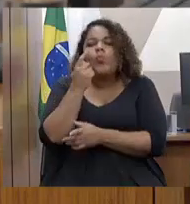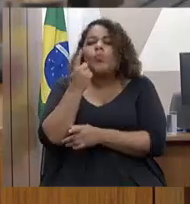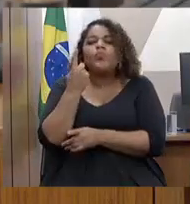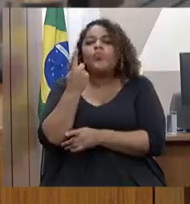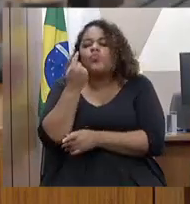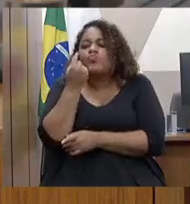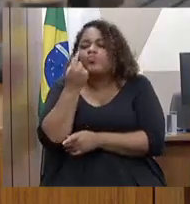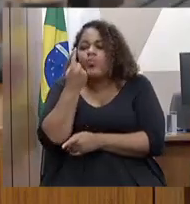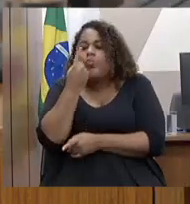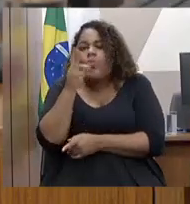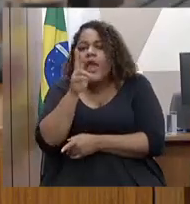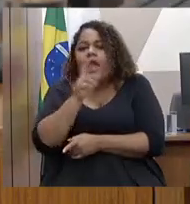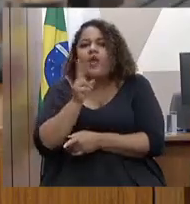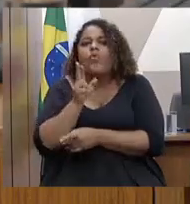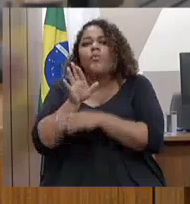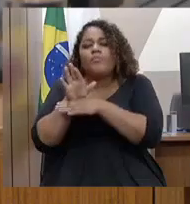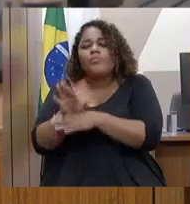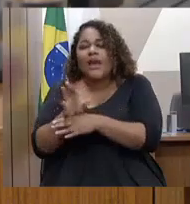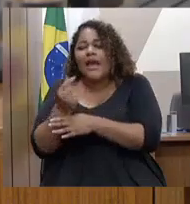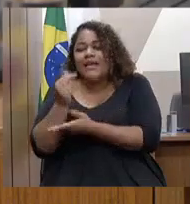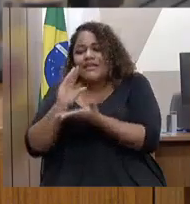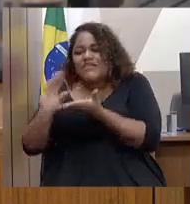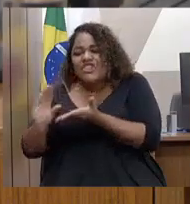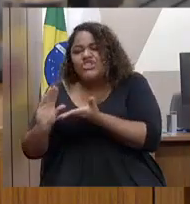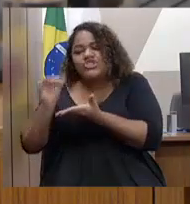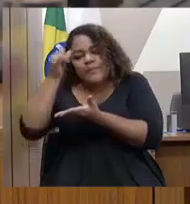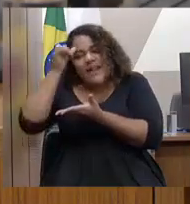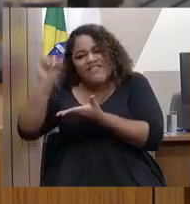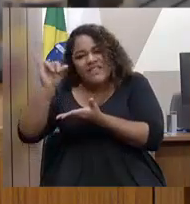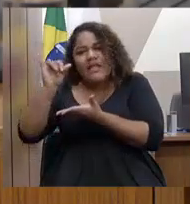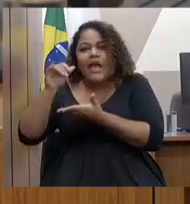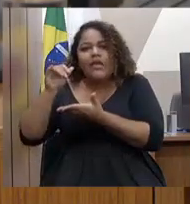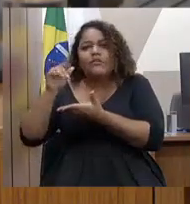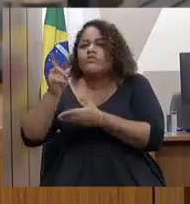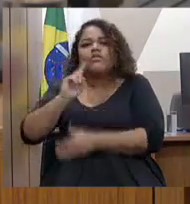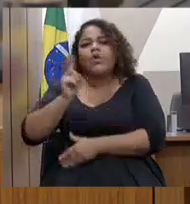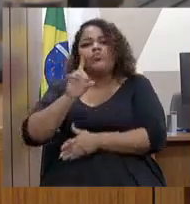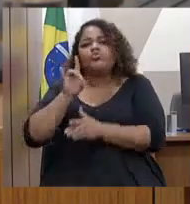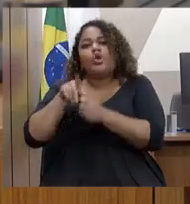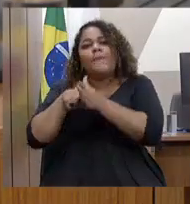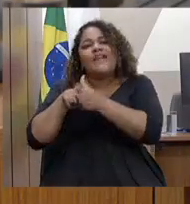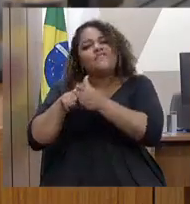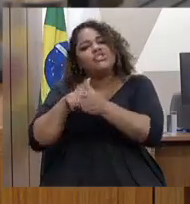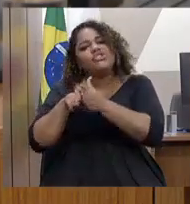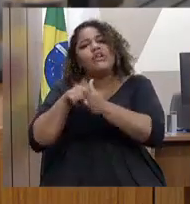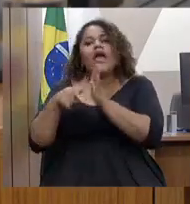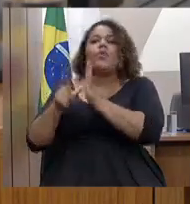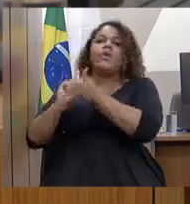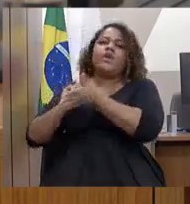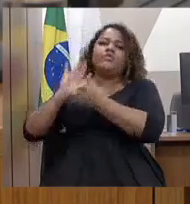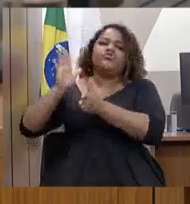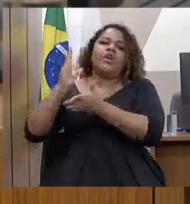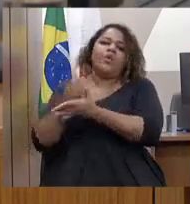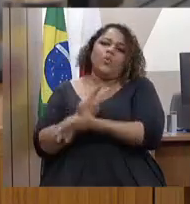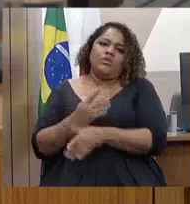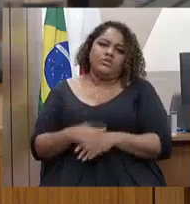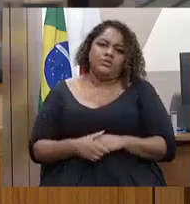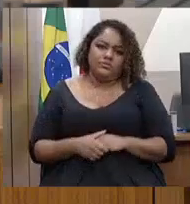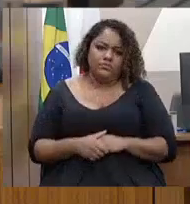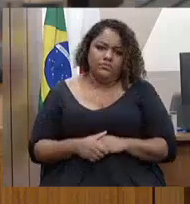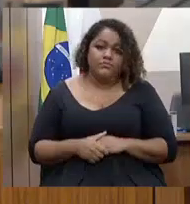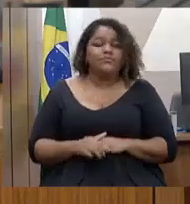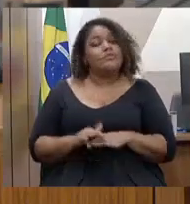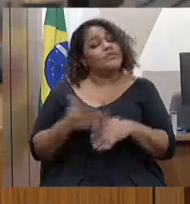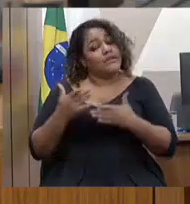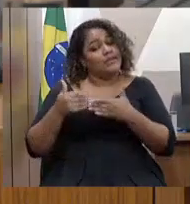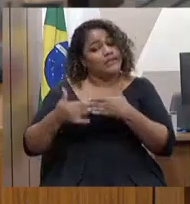para a promoção de e para evitar novos desastres novos acidentes então nós precisamos também pensar e já vem ao acordar isso